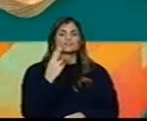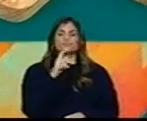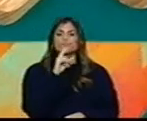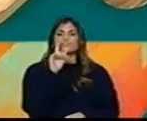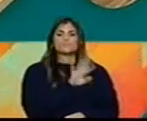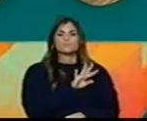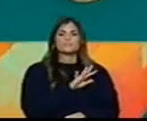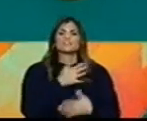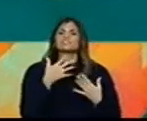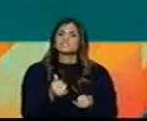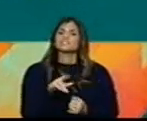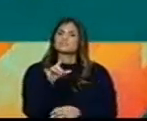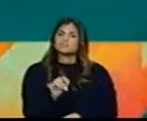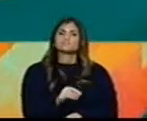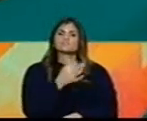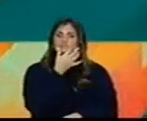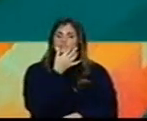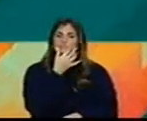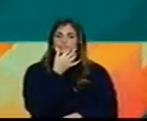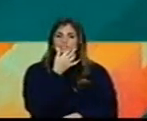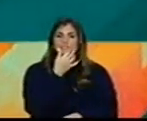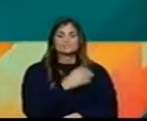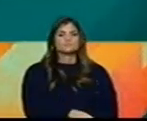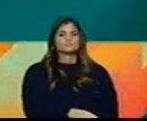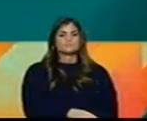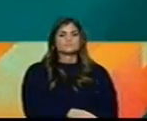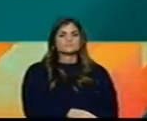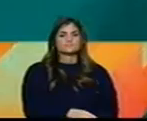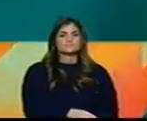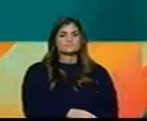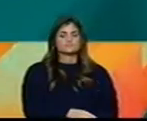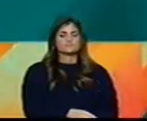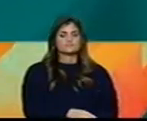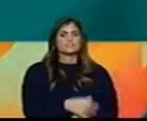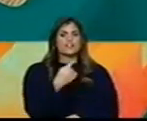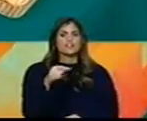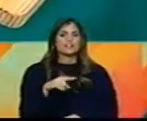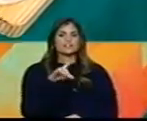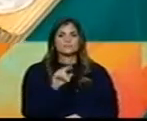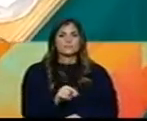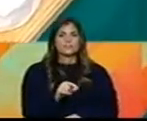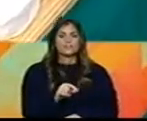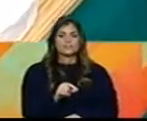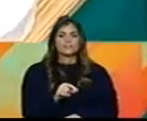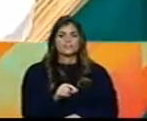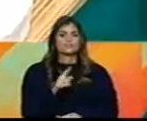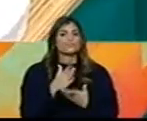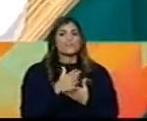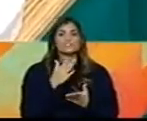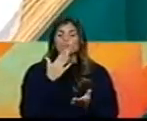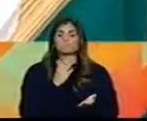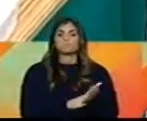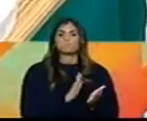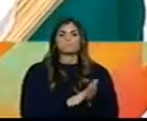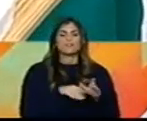provar. Obrigado. Depois temos aqui já produtos feitos, sim, não, por vós. Lá está, sim, o Suribashi não é só restaurante,